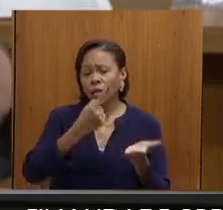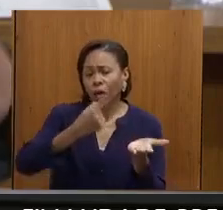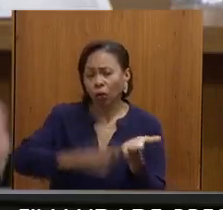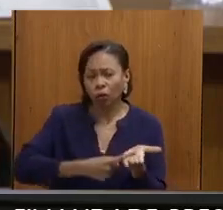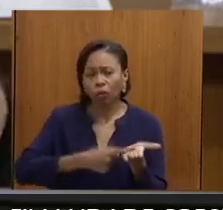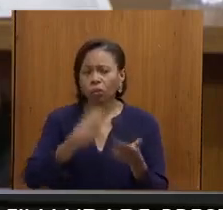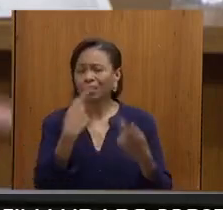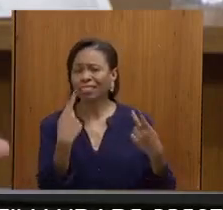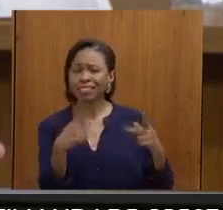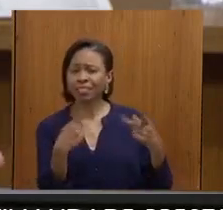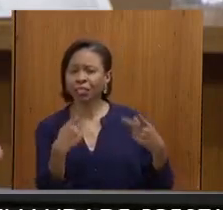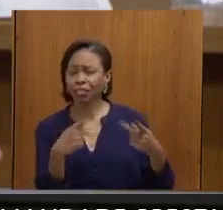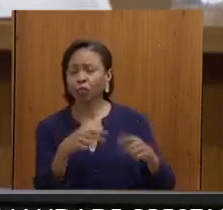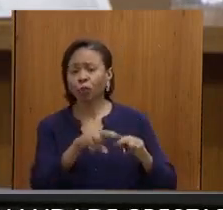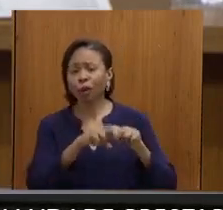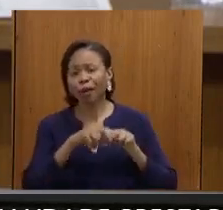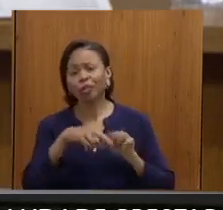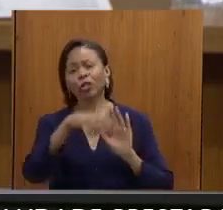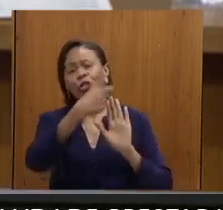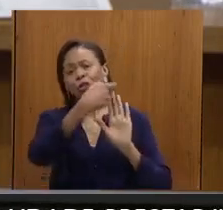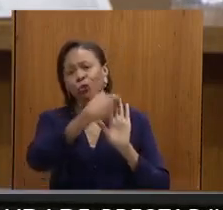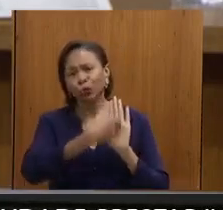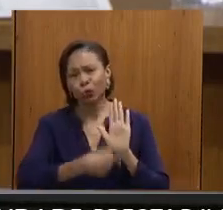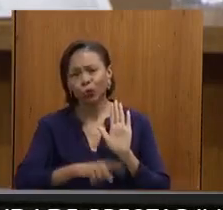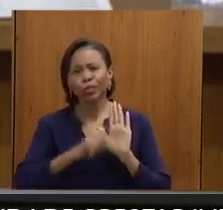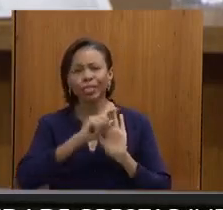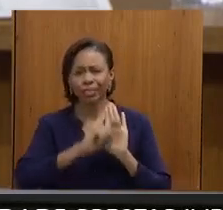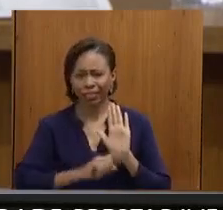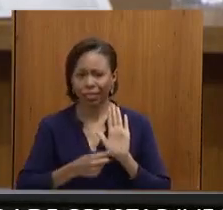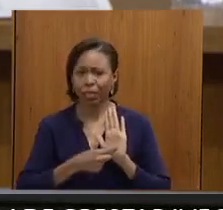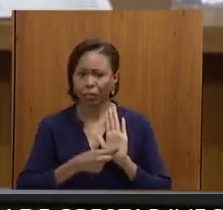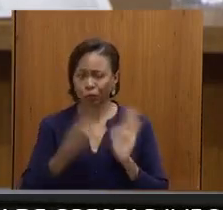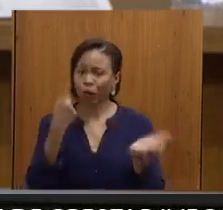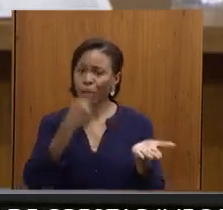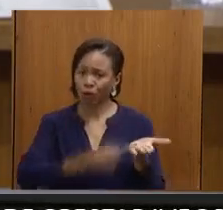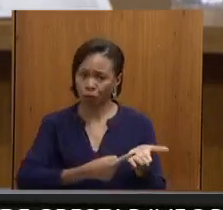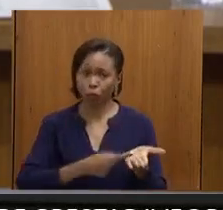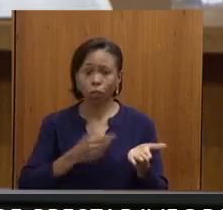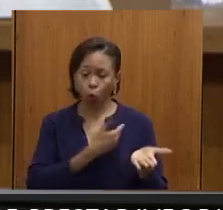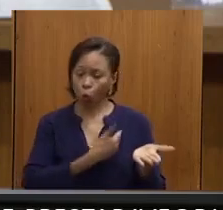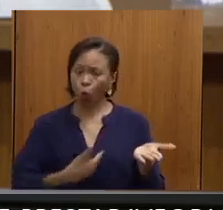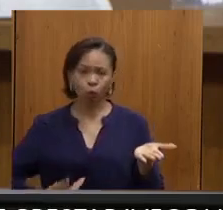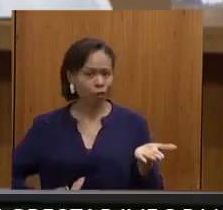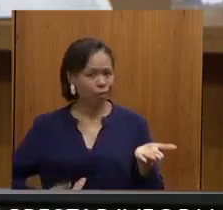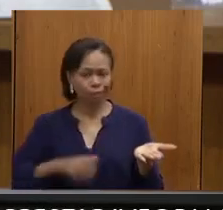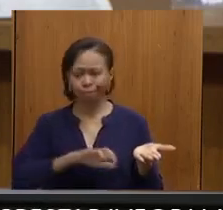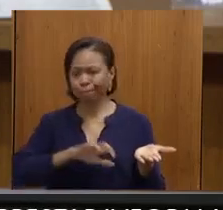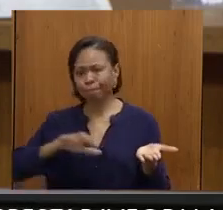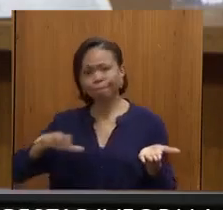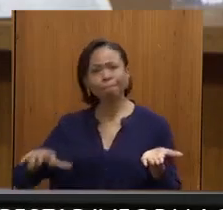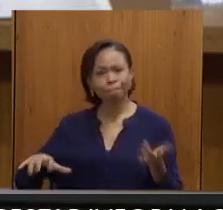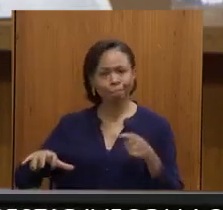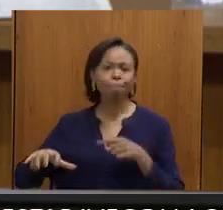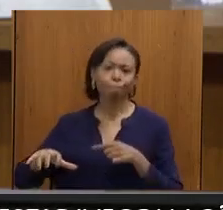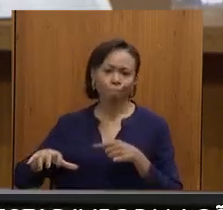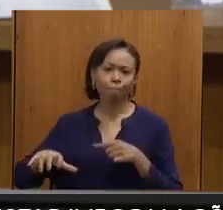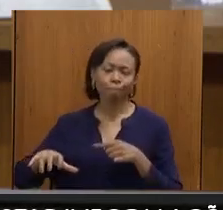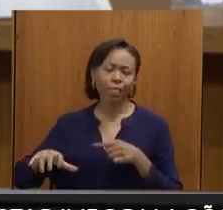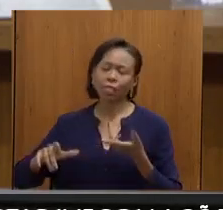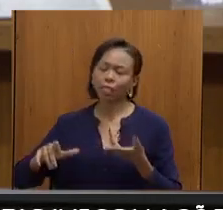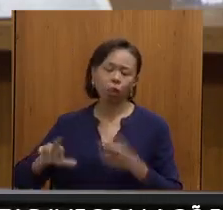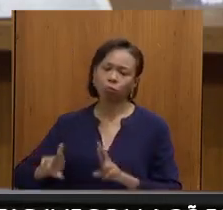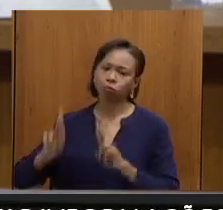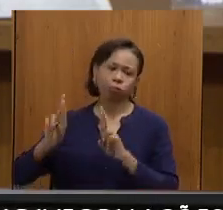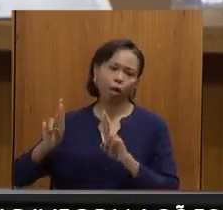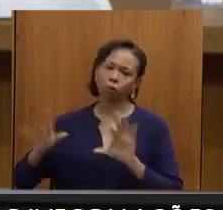por força do texto do acordo. Então, o governo de Minas Gerais, na verdade, não é parte das definições e da condução do que está